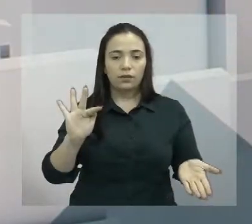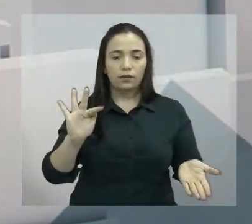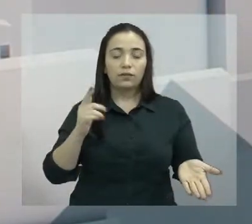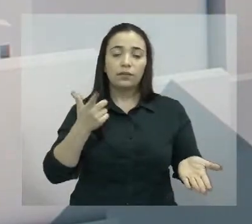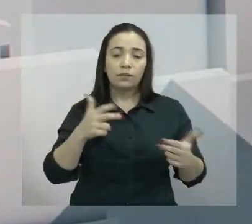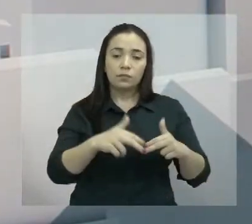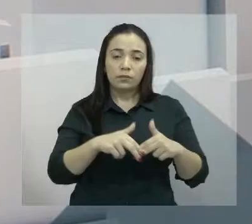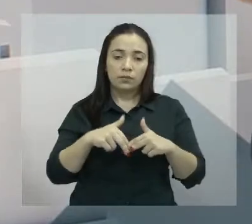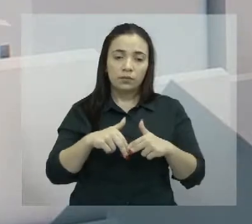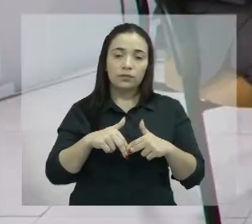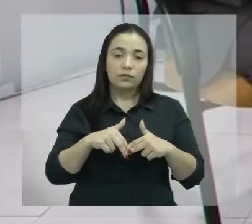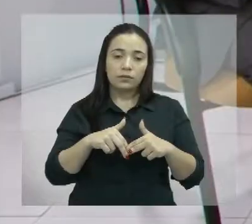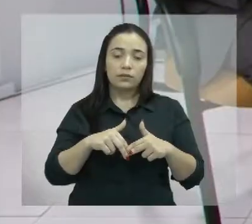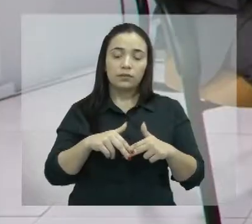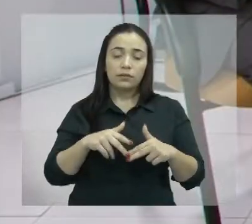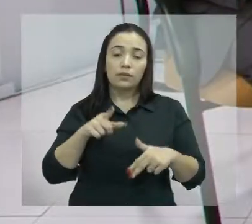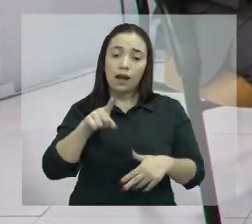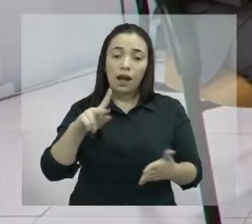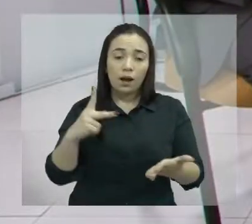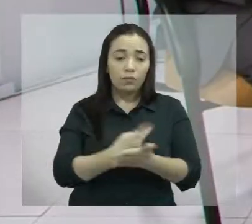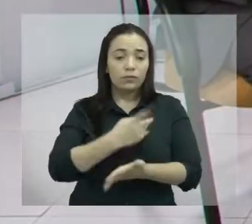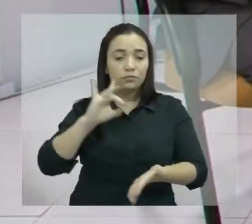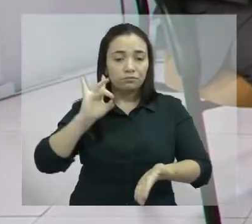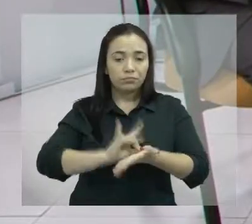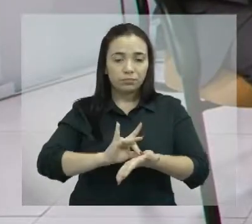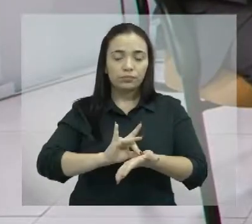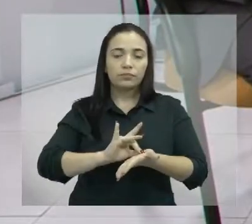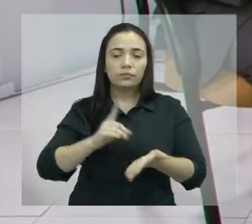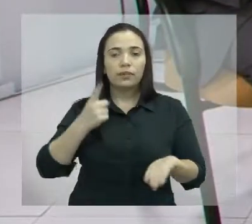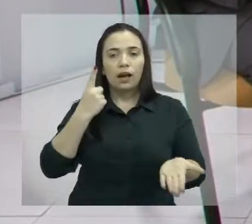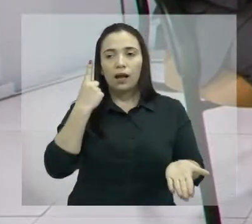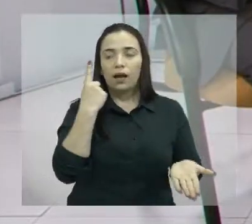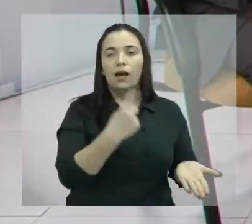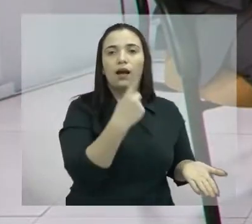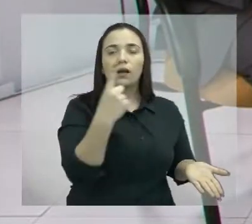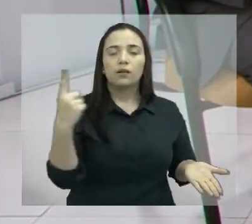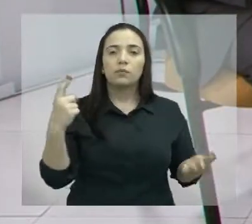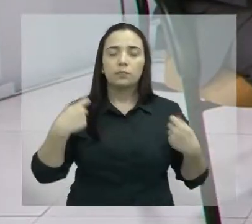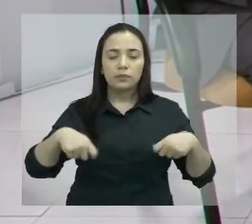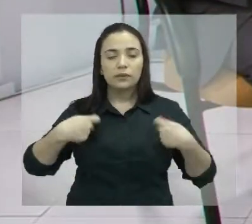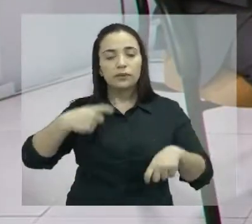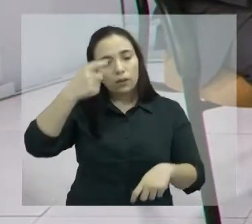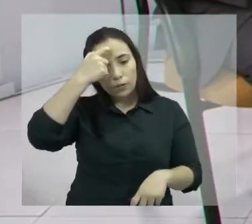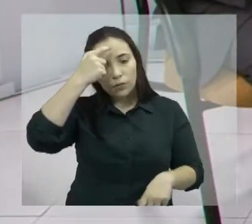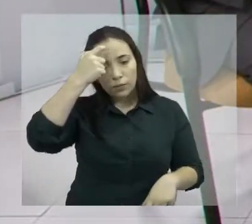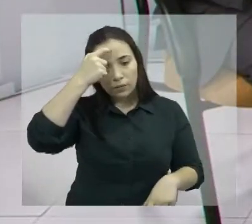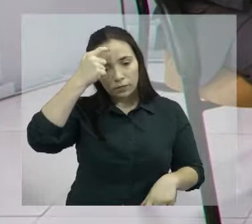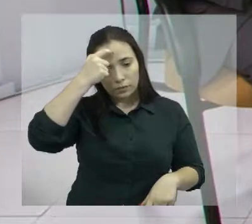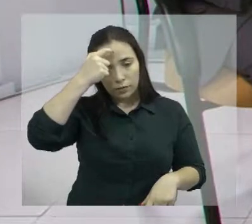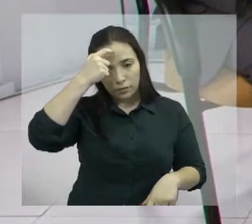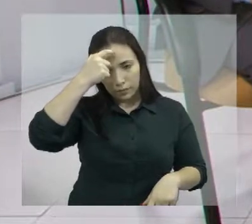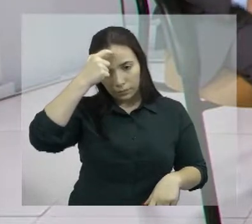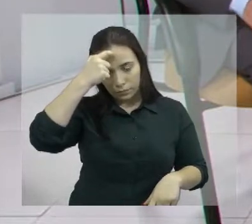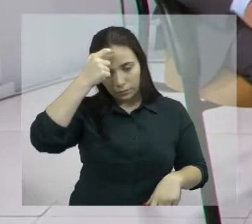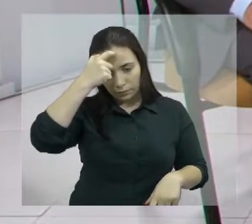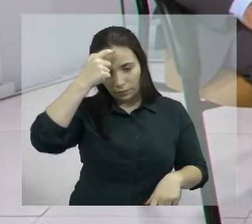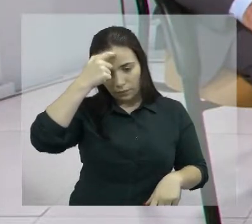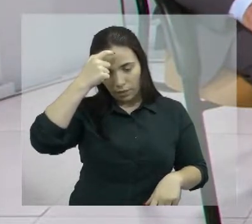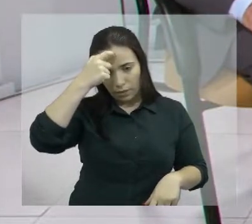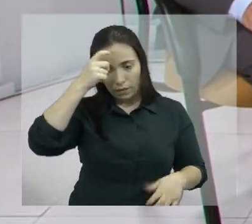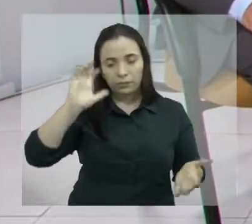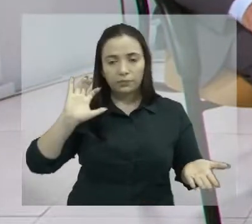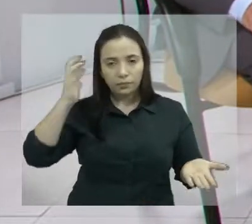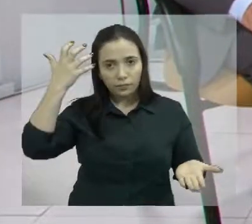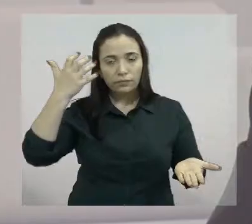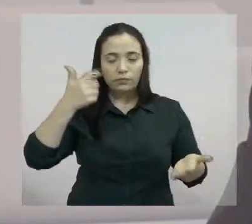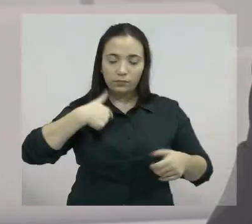atendimento. Então, essa realidade, né, que cada um de nós tem que ter consciência de isso vai ser resolvido a